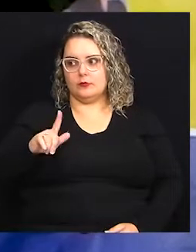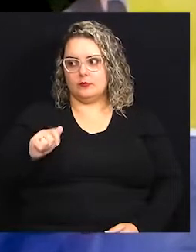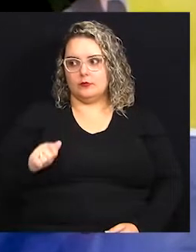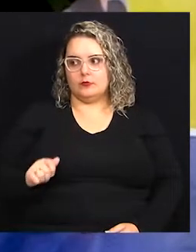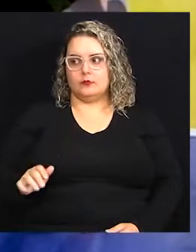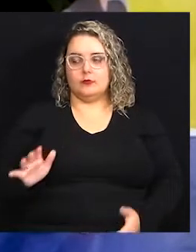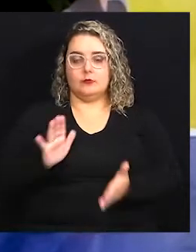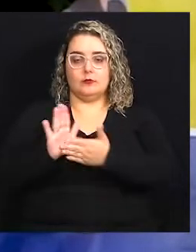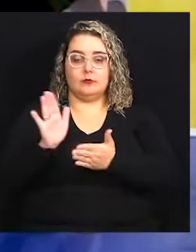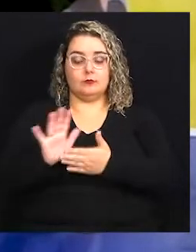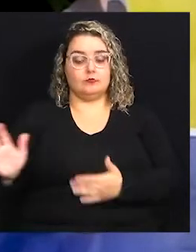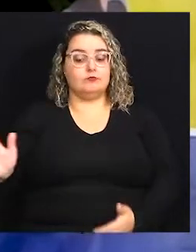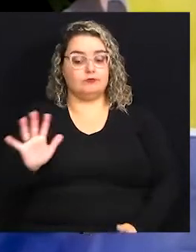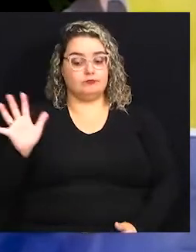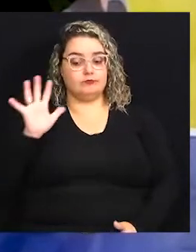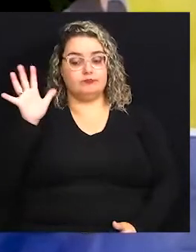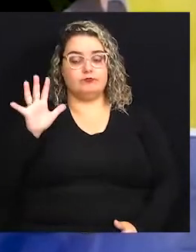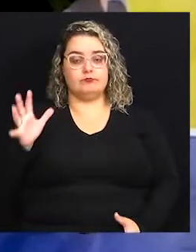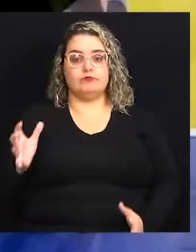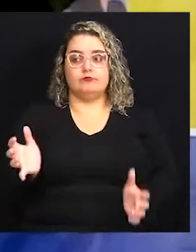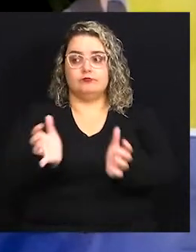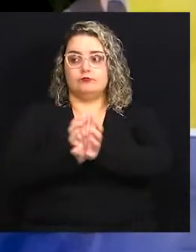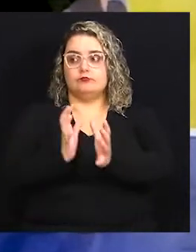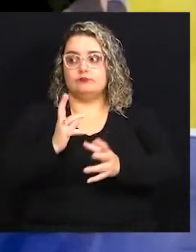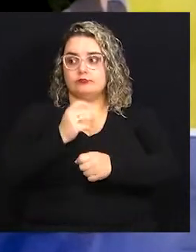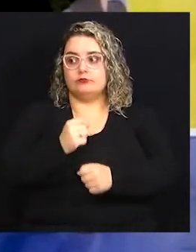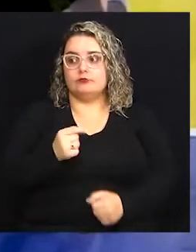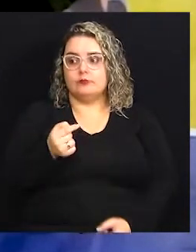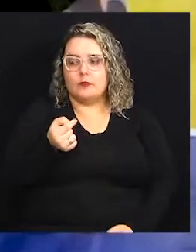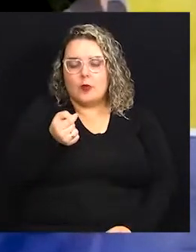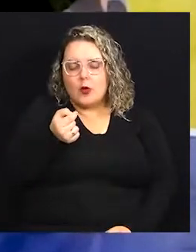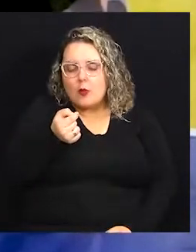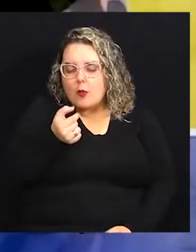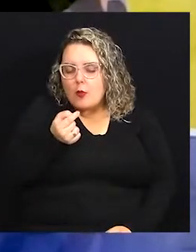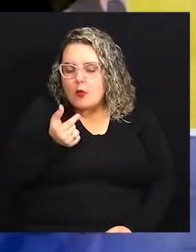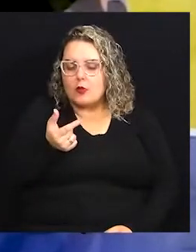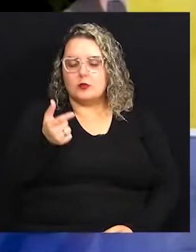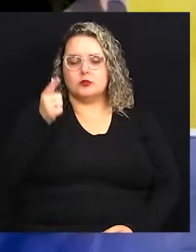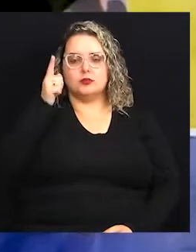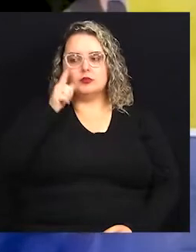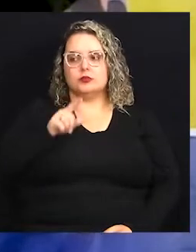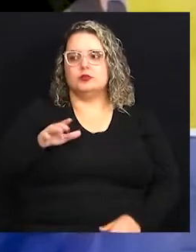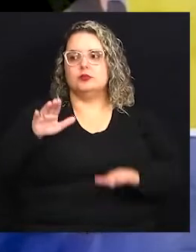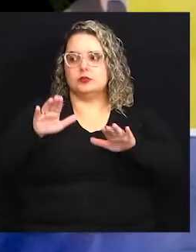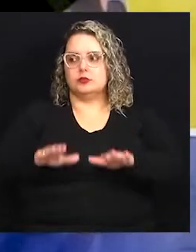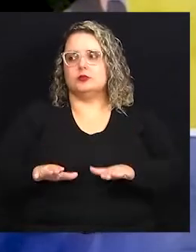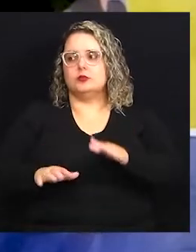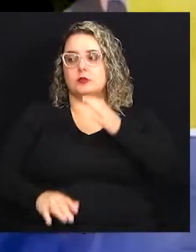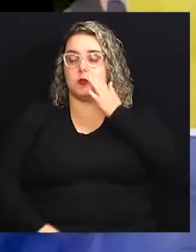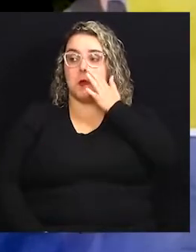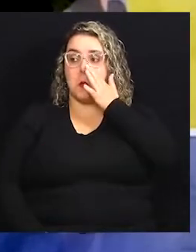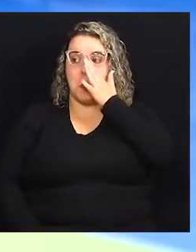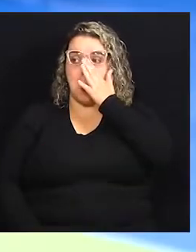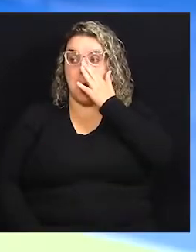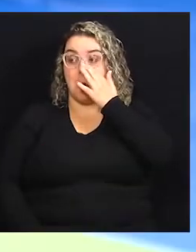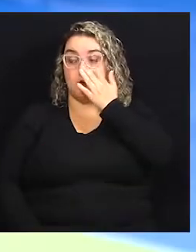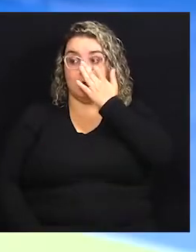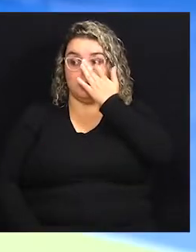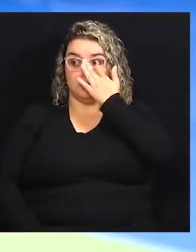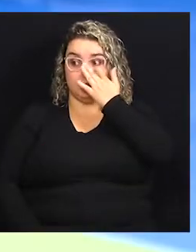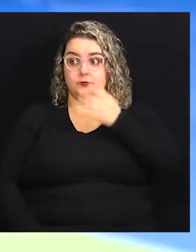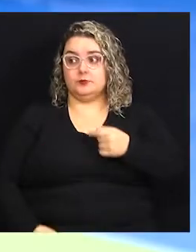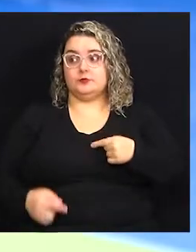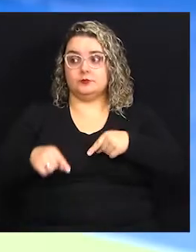são muito altos para você manter uma equipe forte, mas foi por pouco que a gente não ficou, permaneceu. Então veio